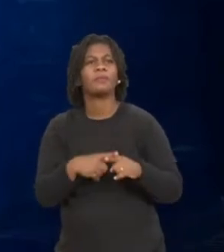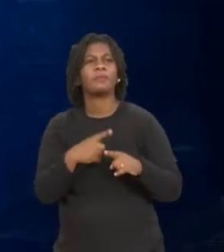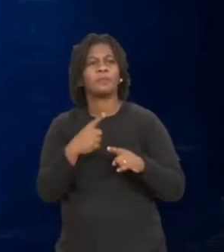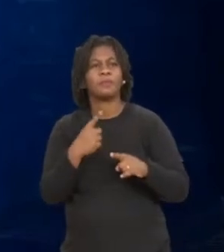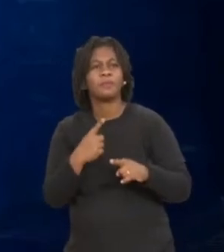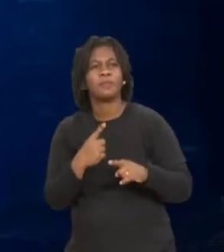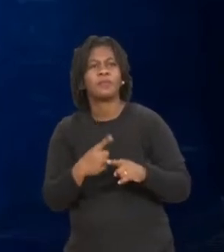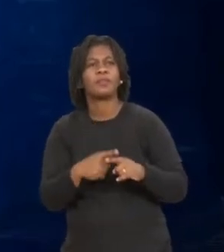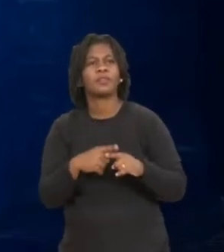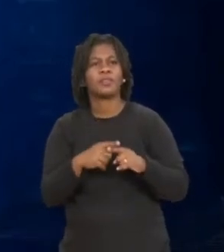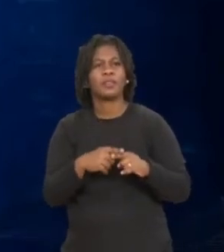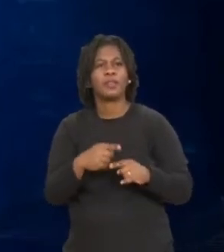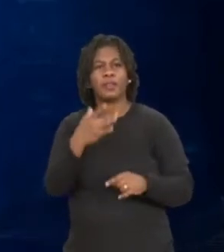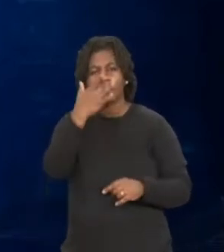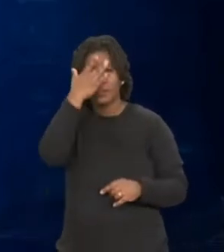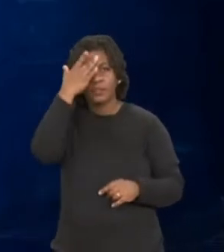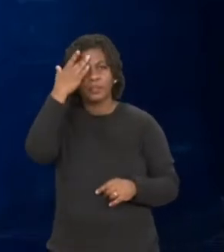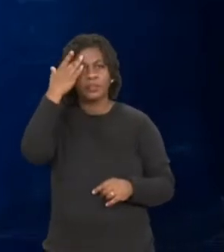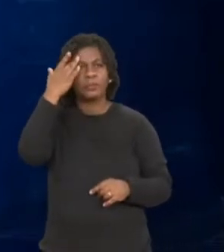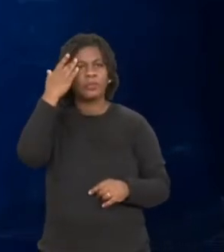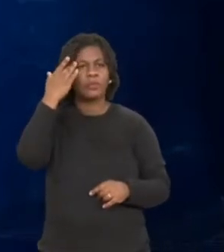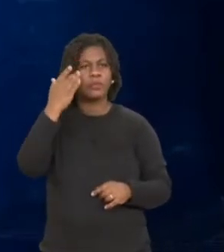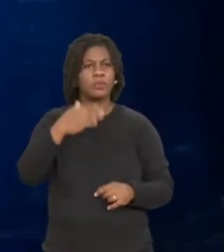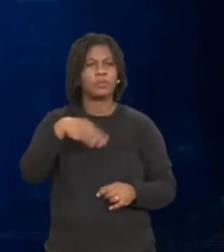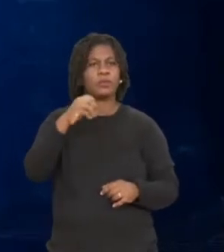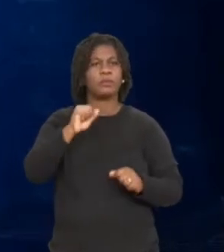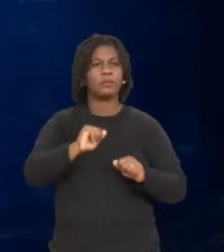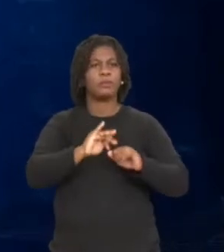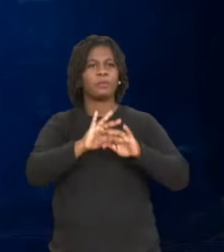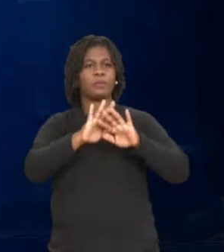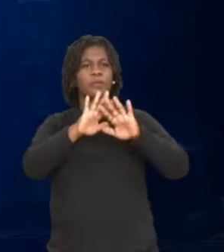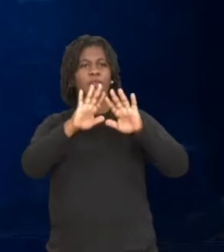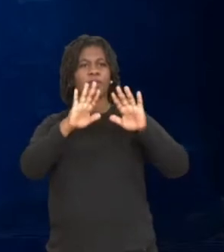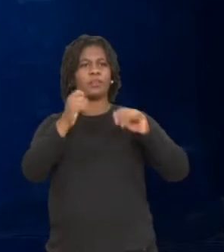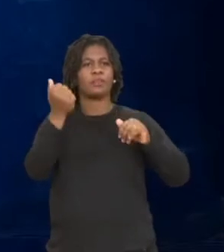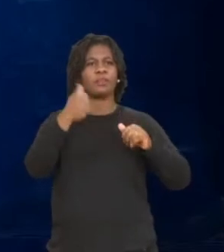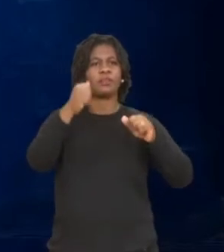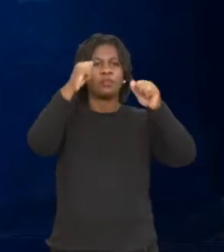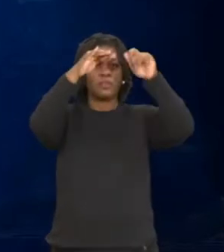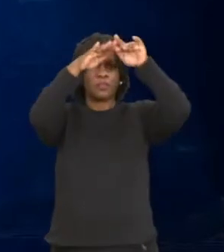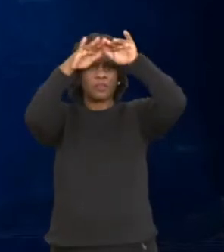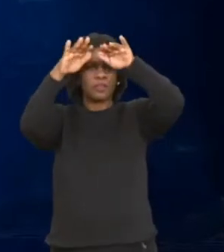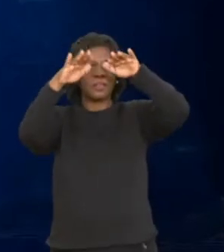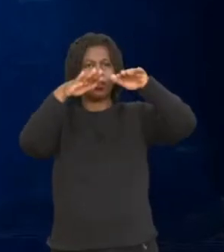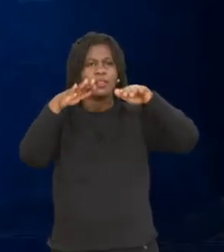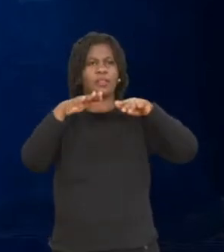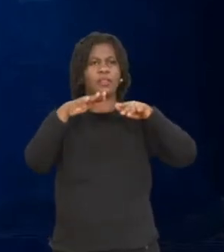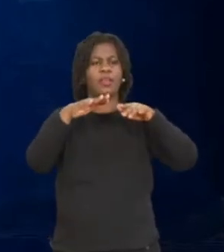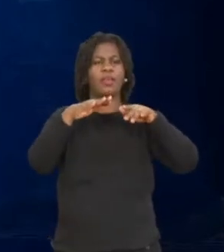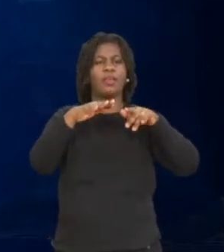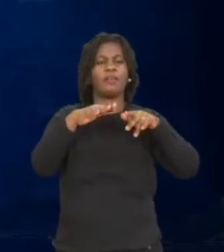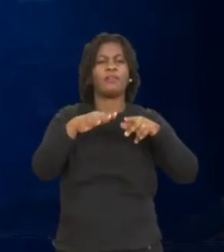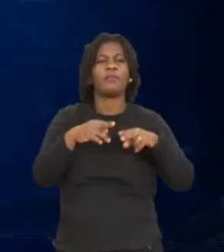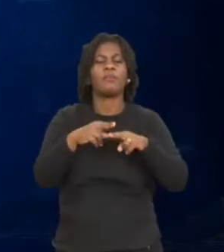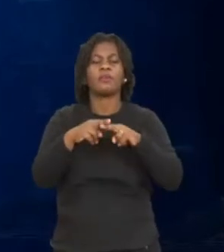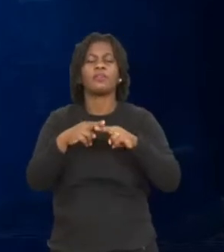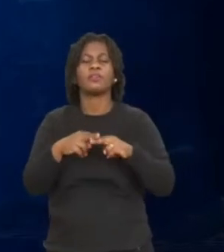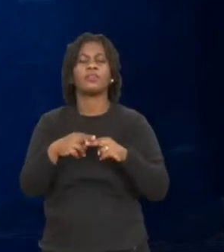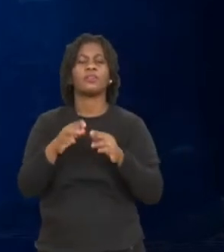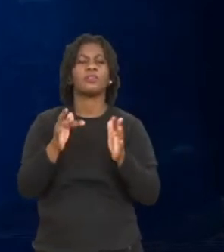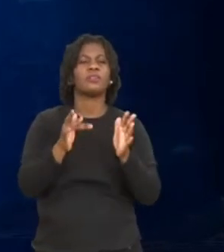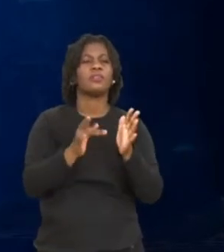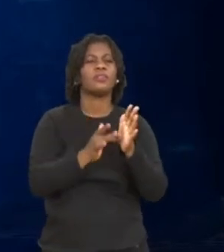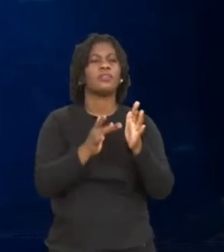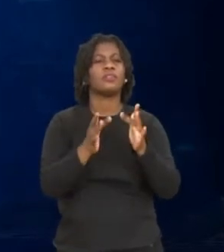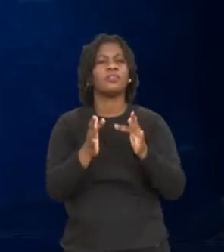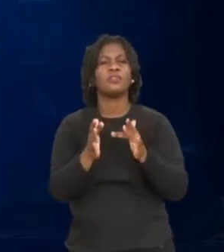Pois que são mais alvos que a neve. O teu sangue. O teu sangue.